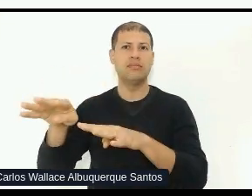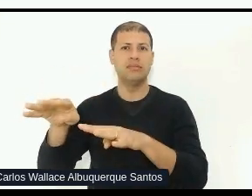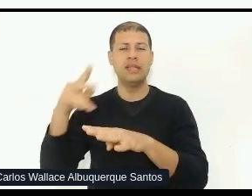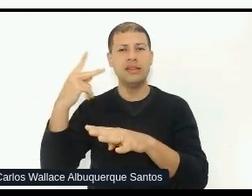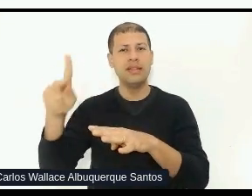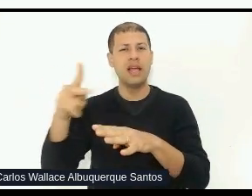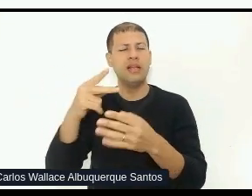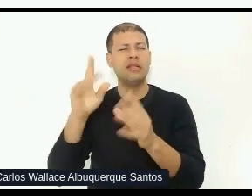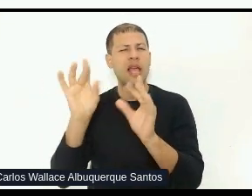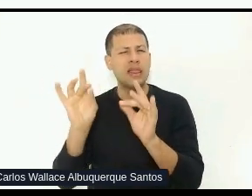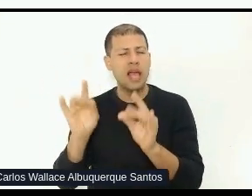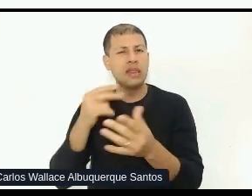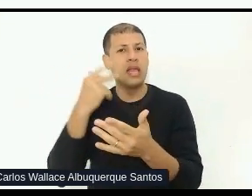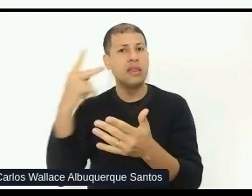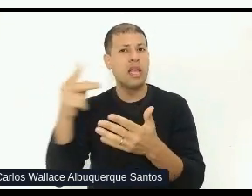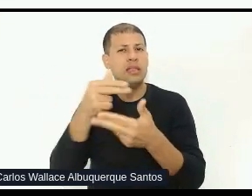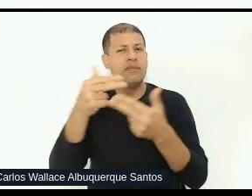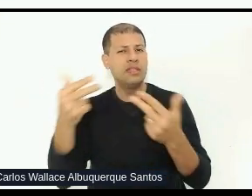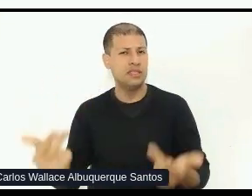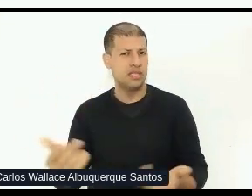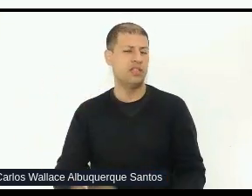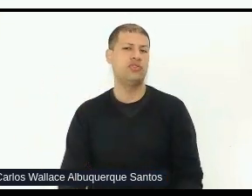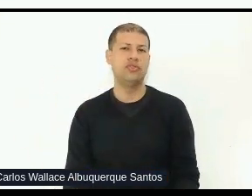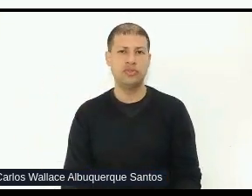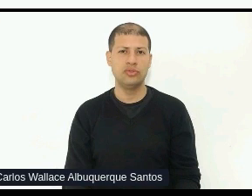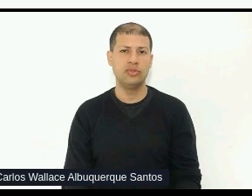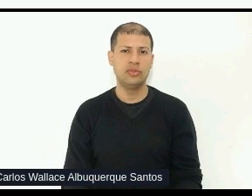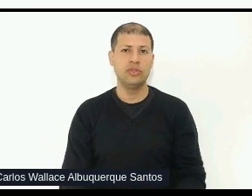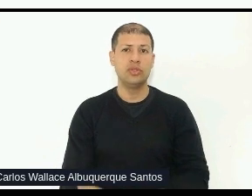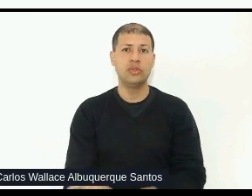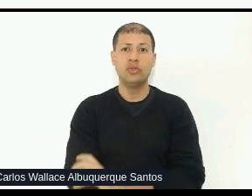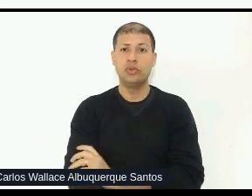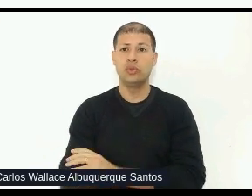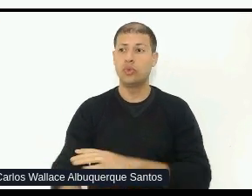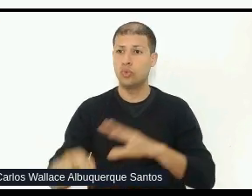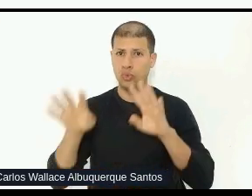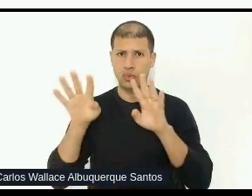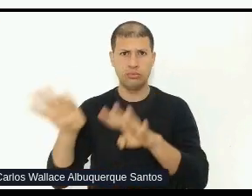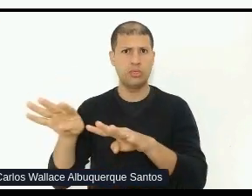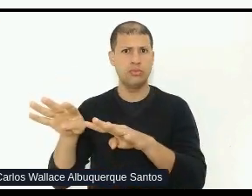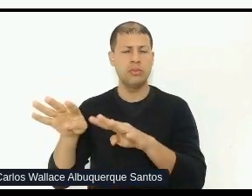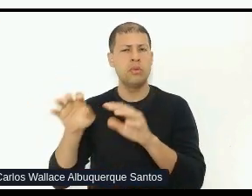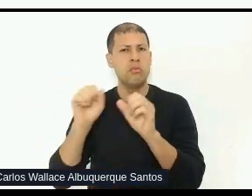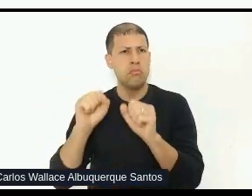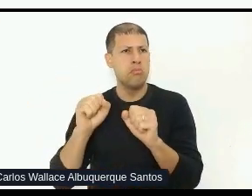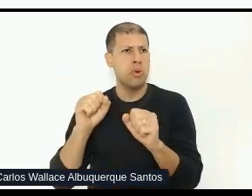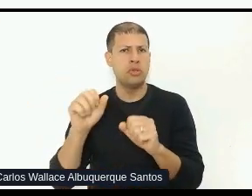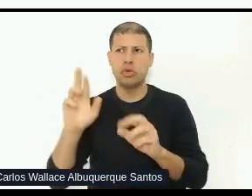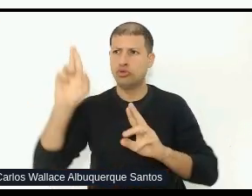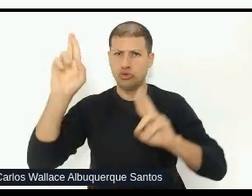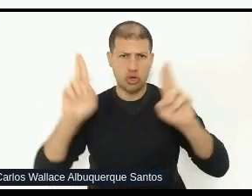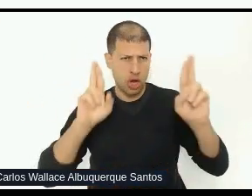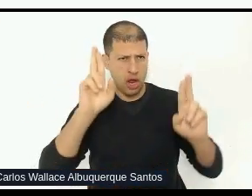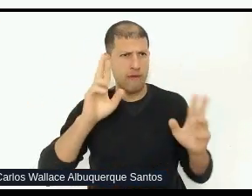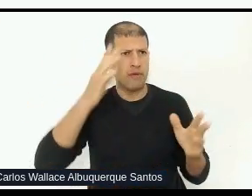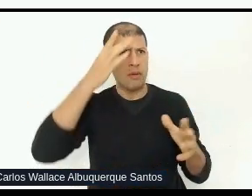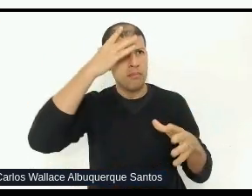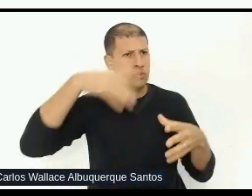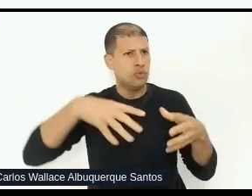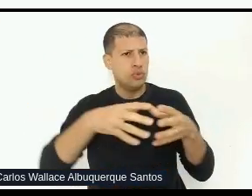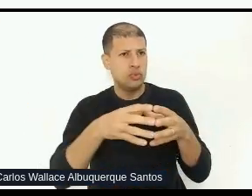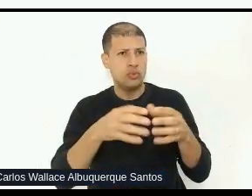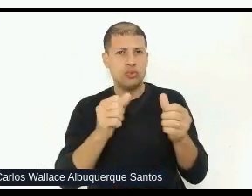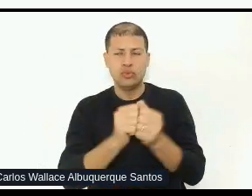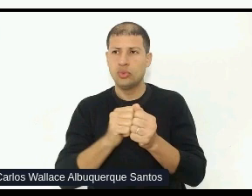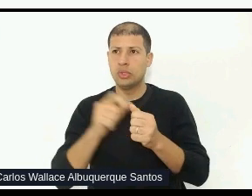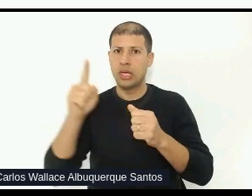foi identificada, né? O reconhecimento ele pode ser feito pela liderança, pelas pessoas que ocupam as mais